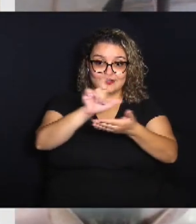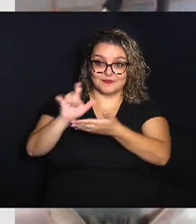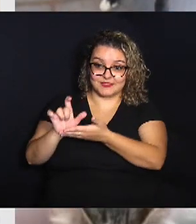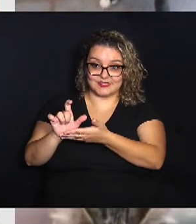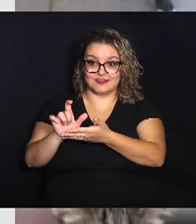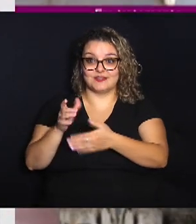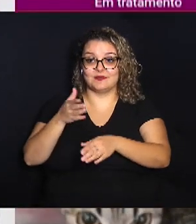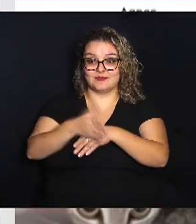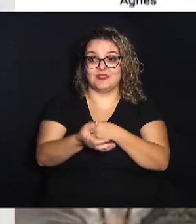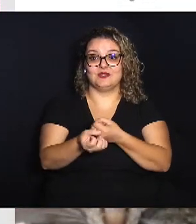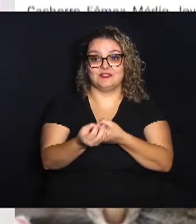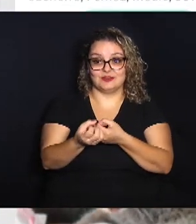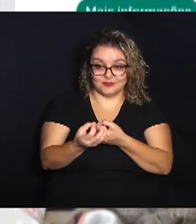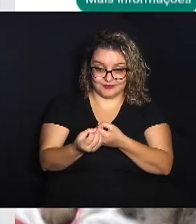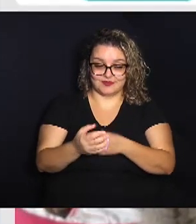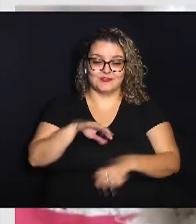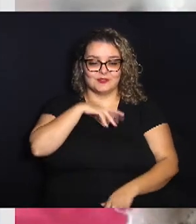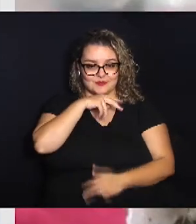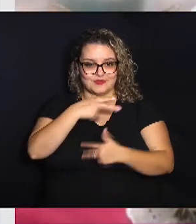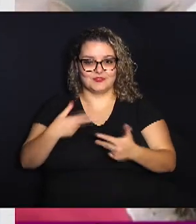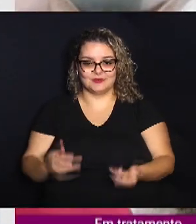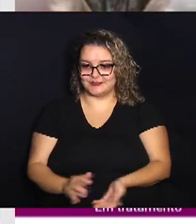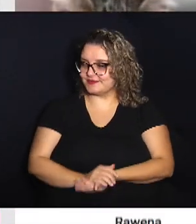e informações sobre os bichos.